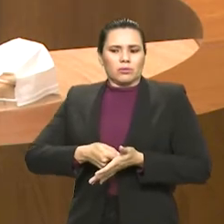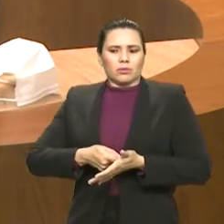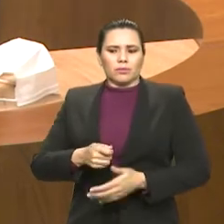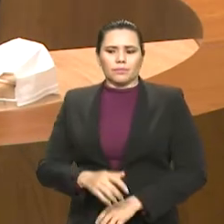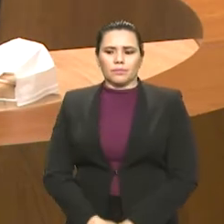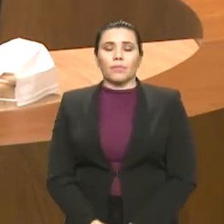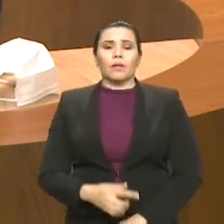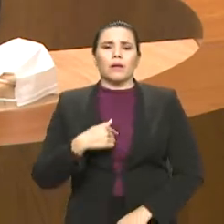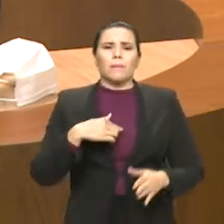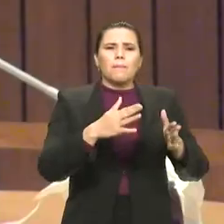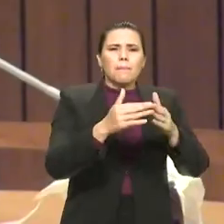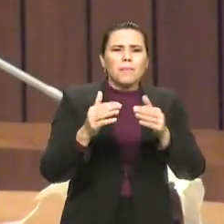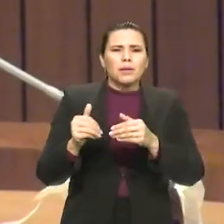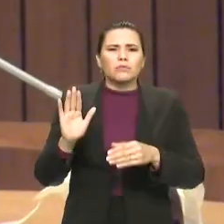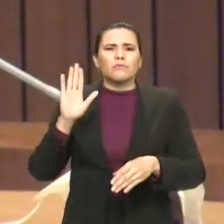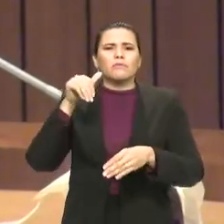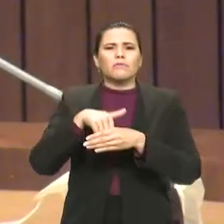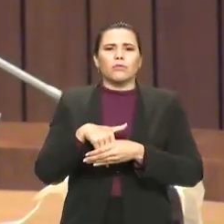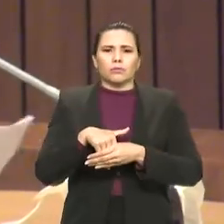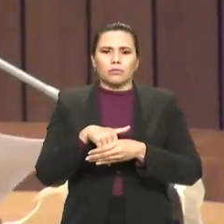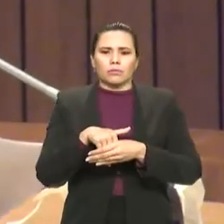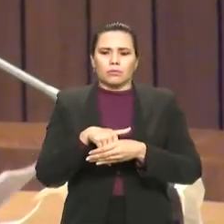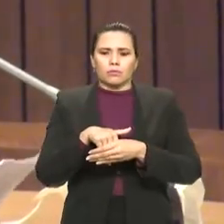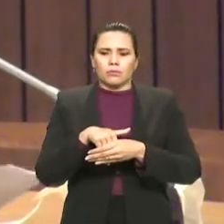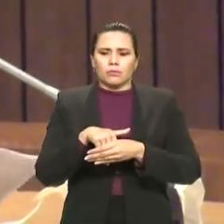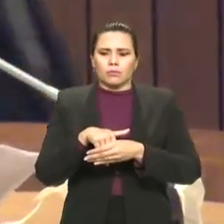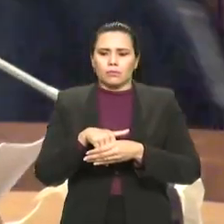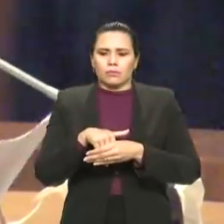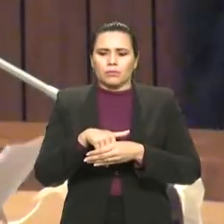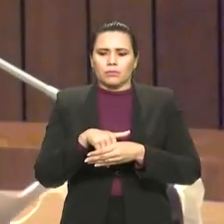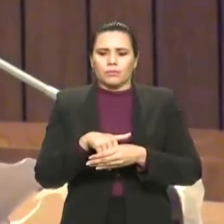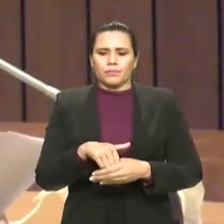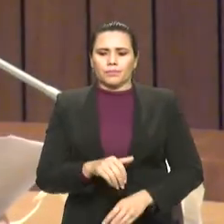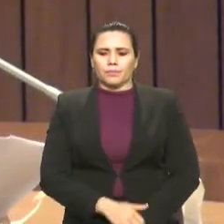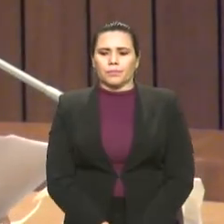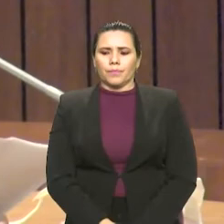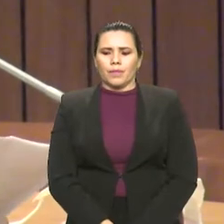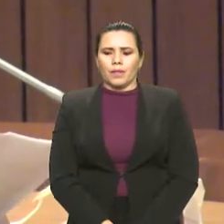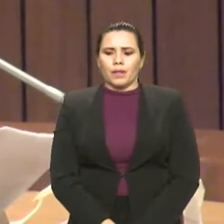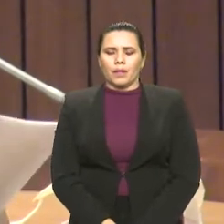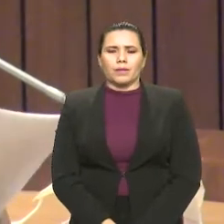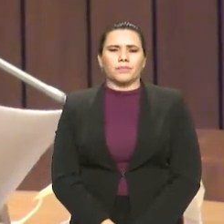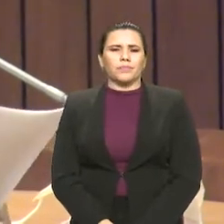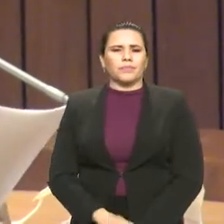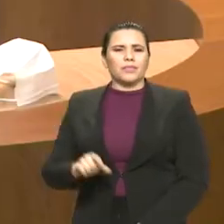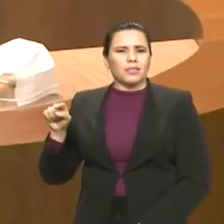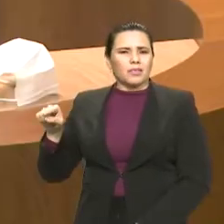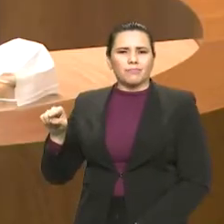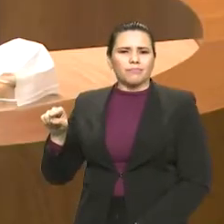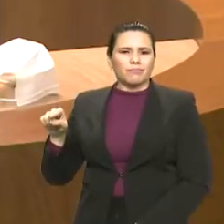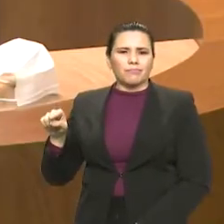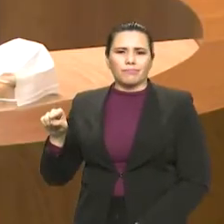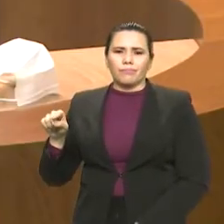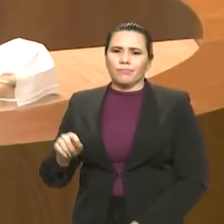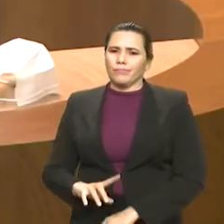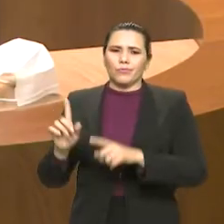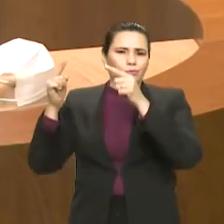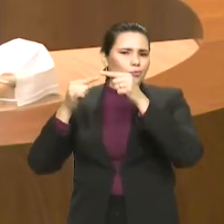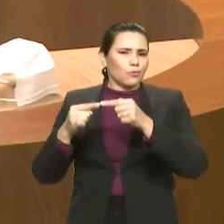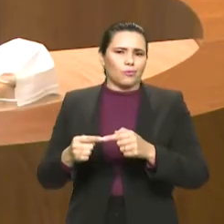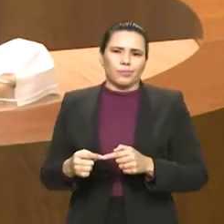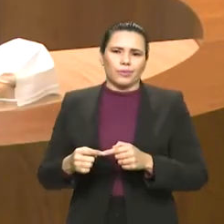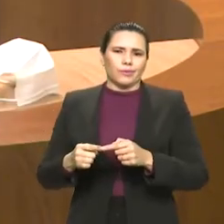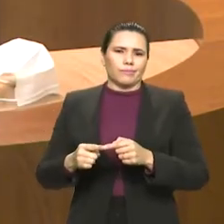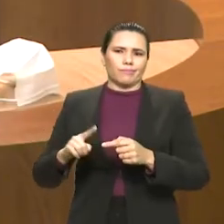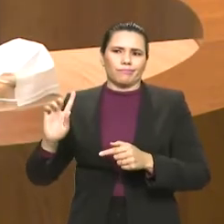de milhares de mulheres paulistas, um lugar na Assembleia Legislativa de São Paulo. Nós, mulheres do